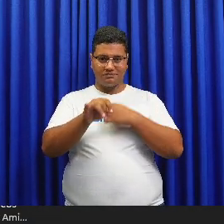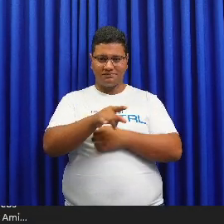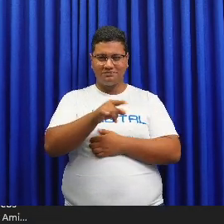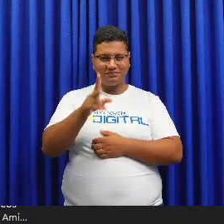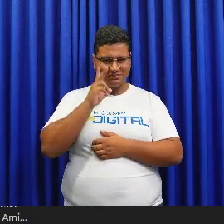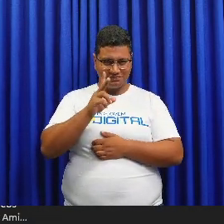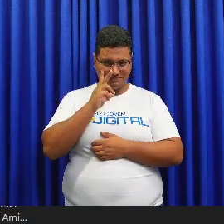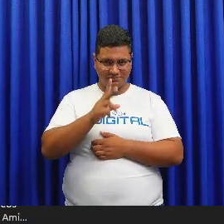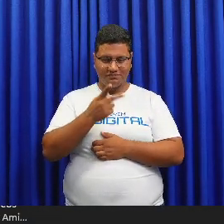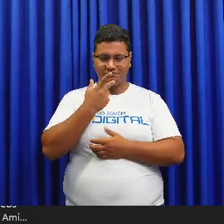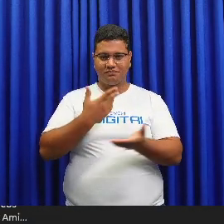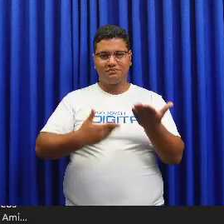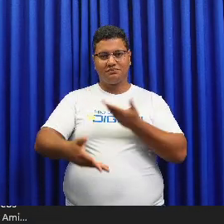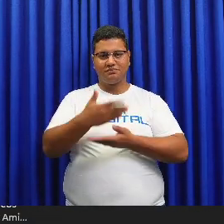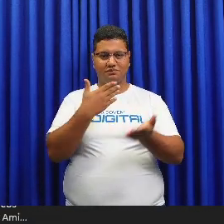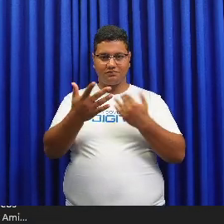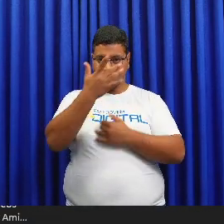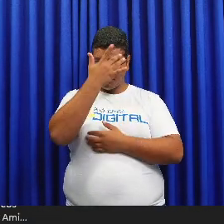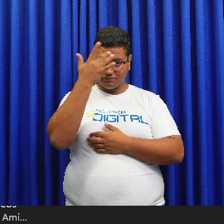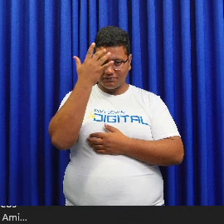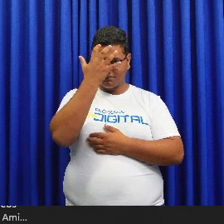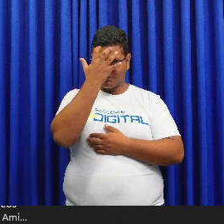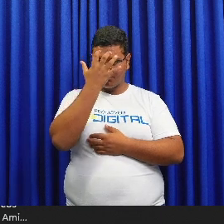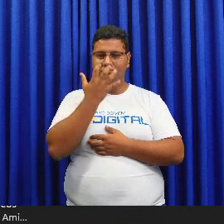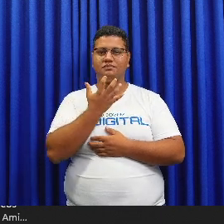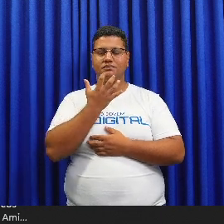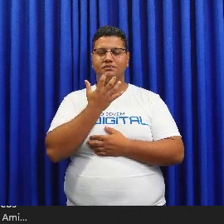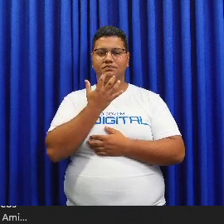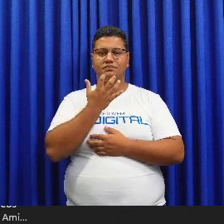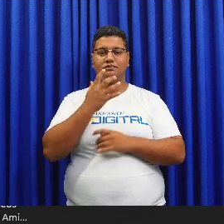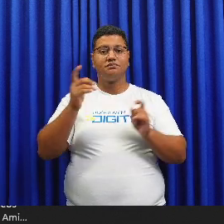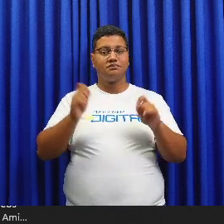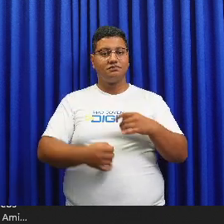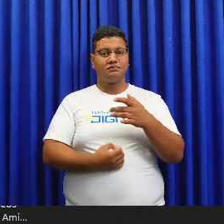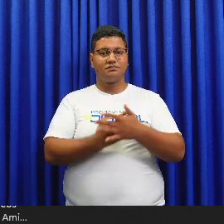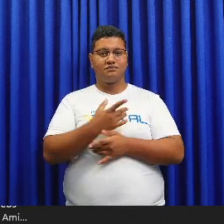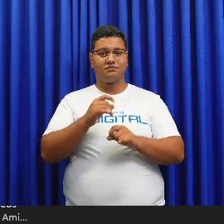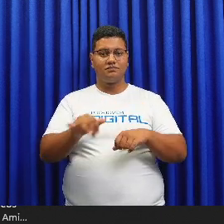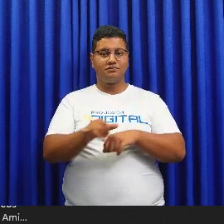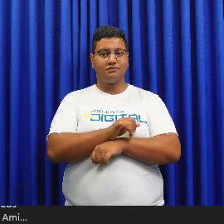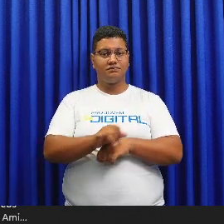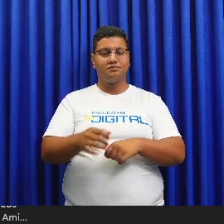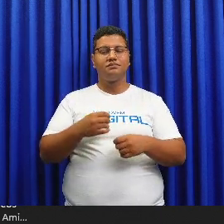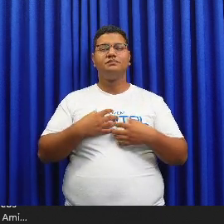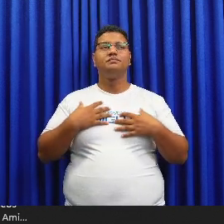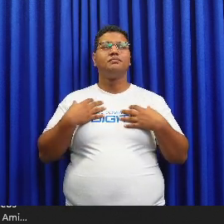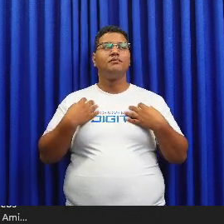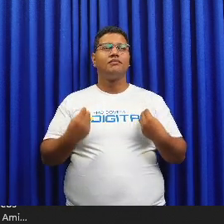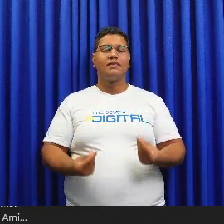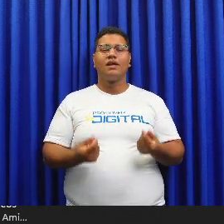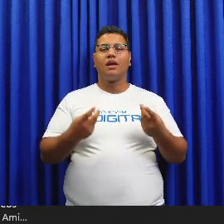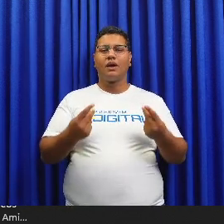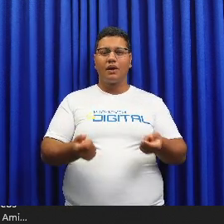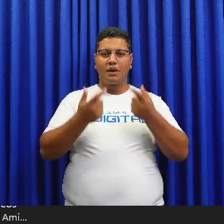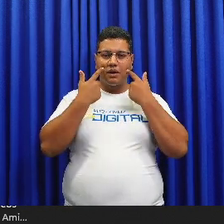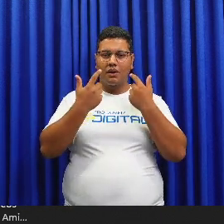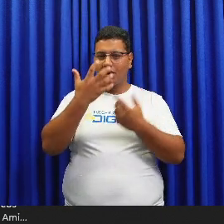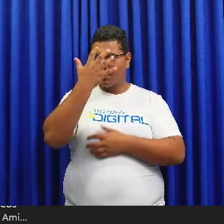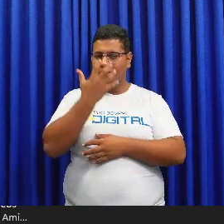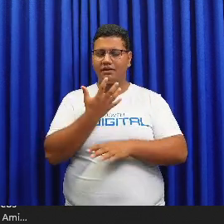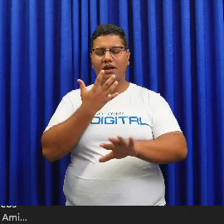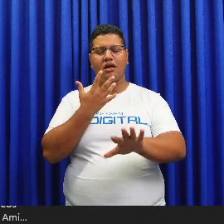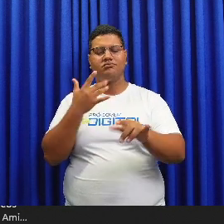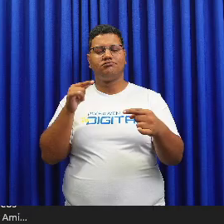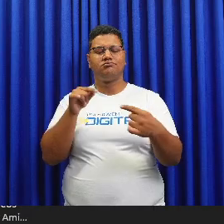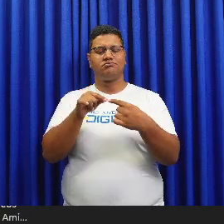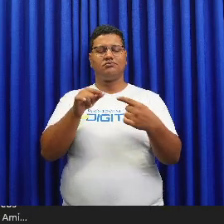quer conversar com alguém mais sério. Você pode criar aí um modelo um pouco mais sóbrio, não é isso? Ou você quer fazer